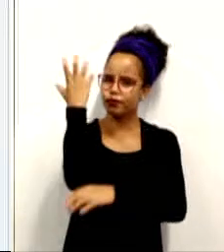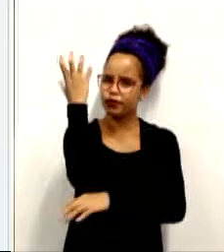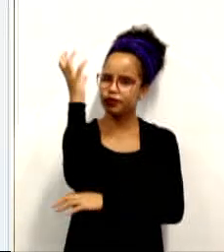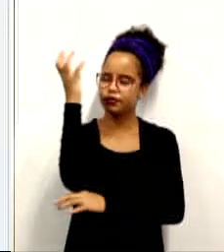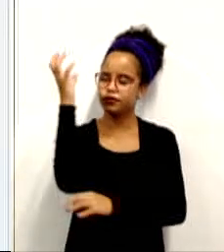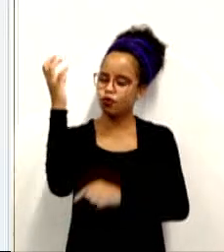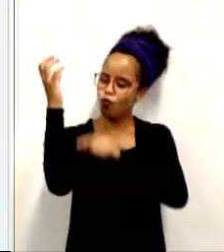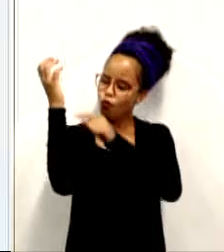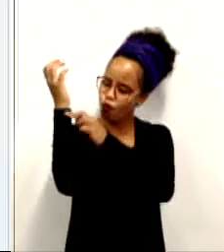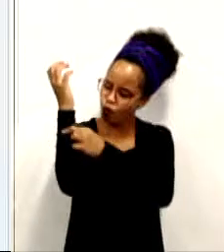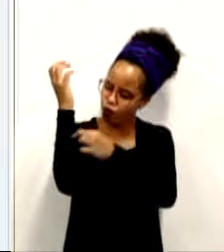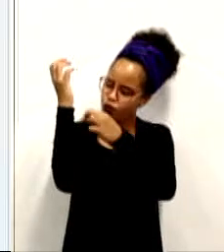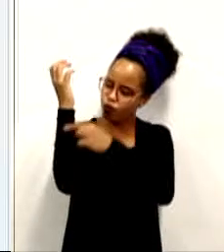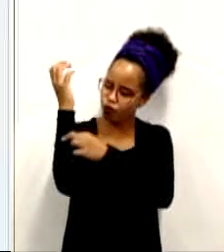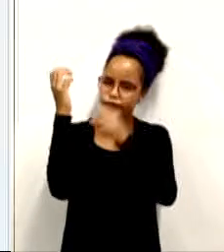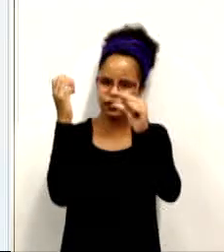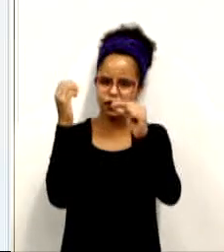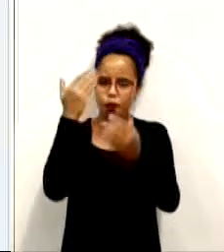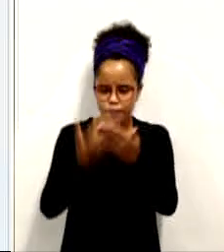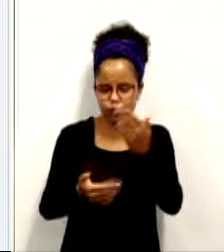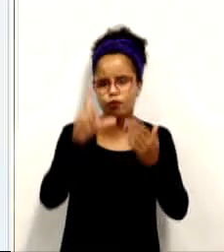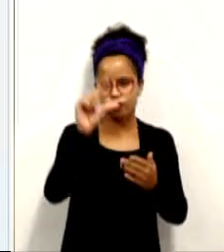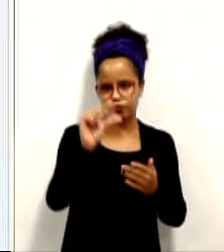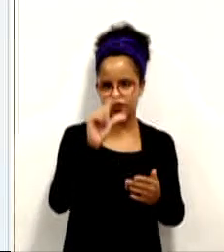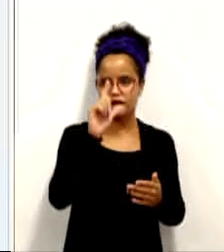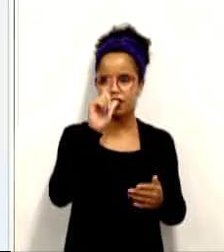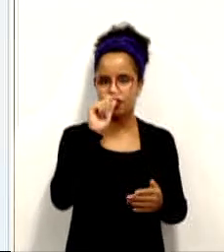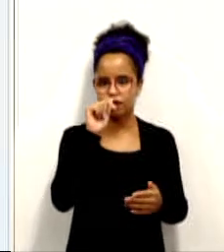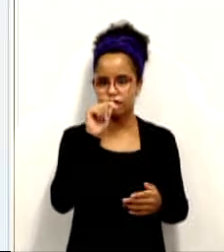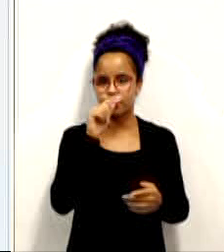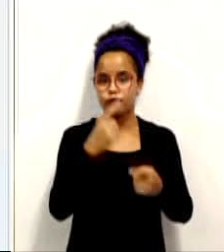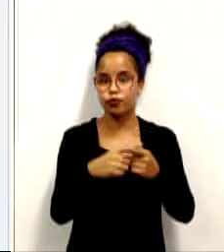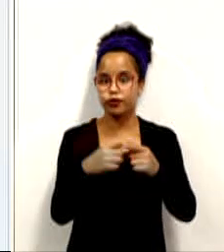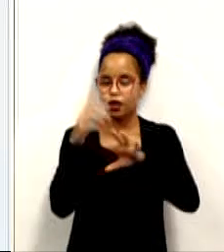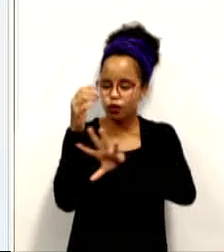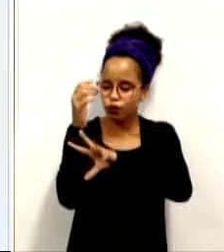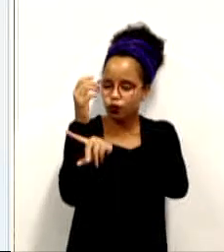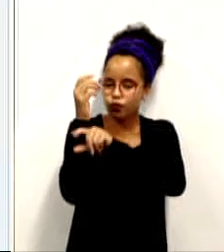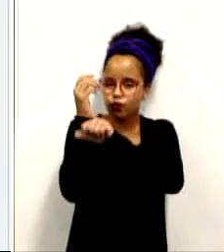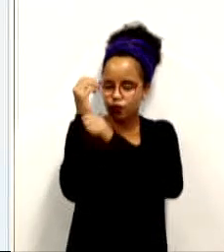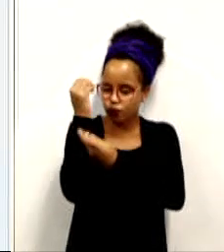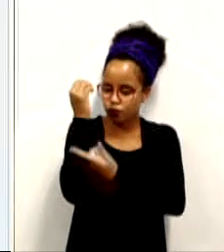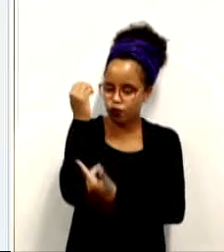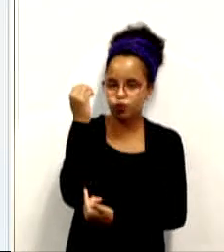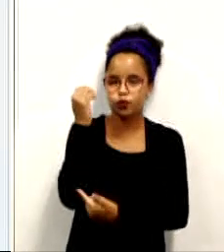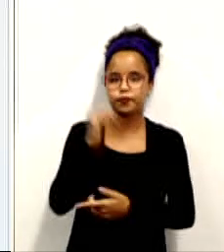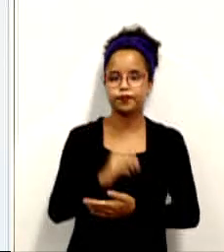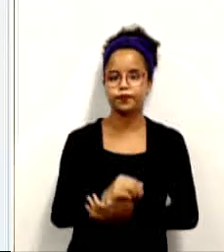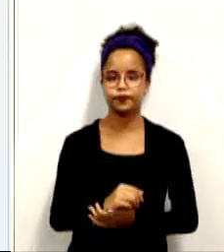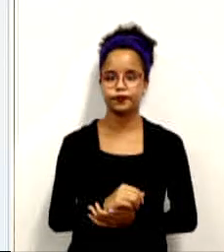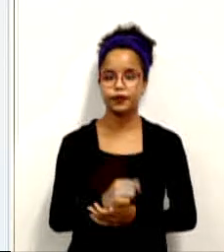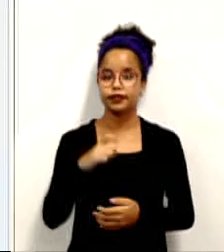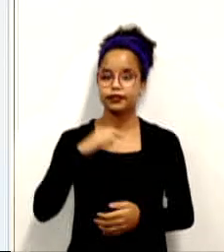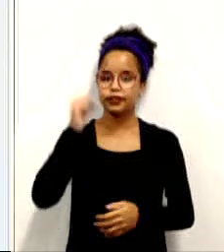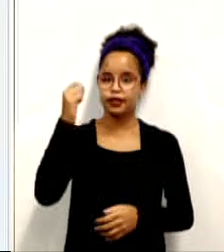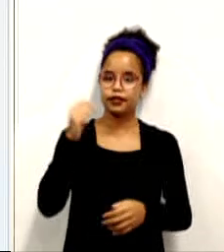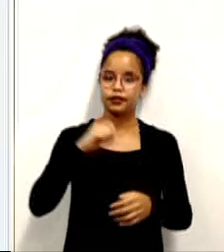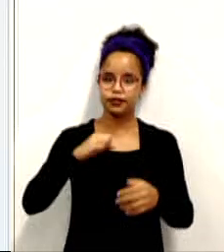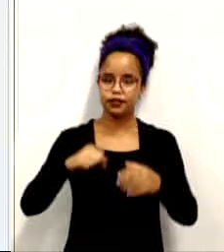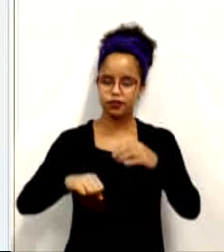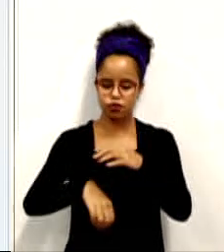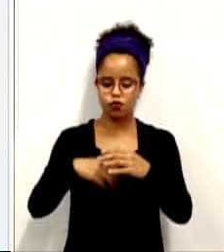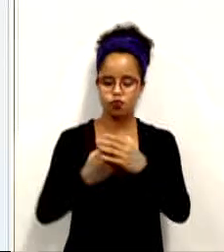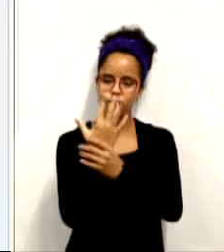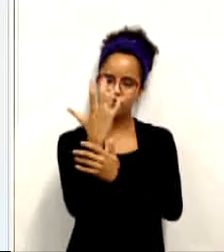água por transpiração. Plantas com raízes abundantes absorvem maior quantidade de